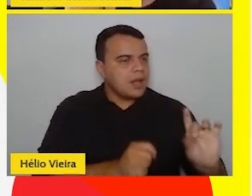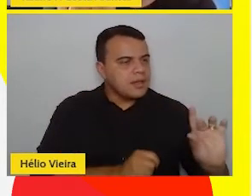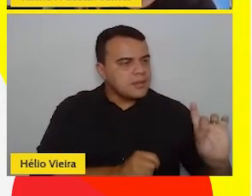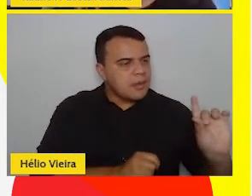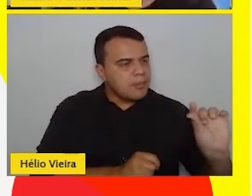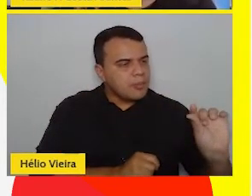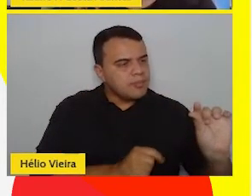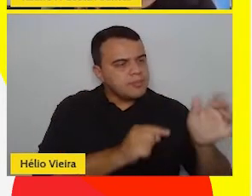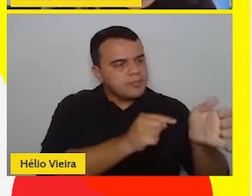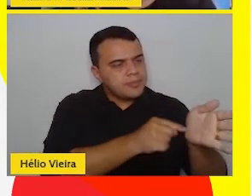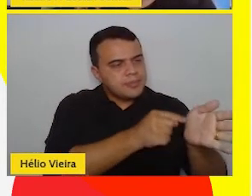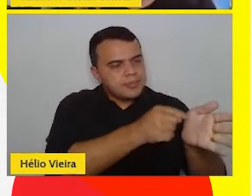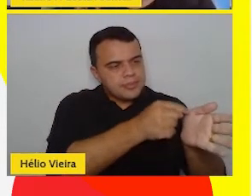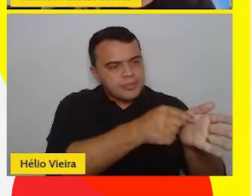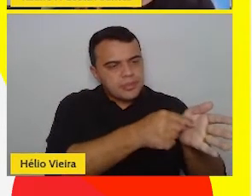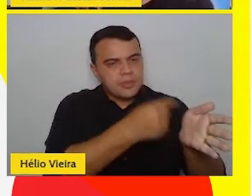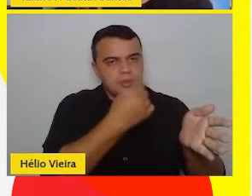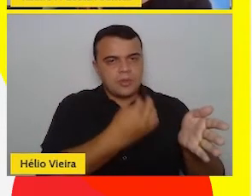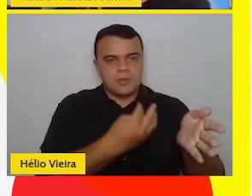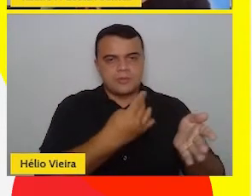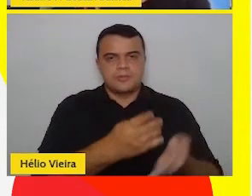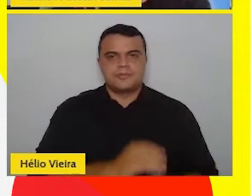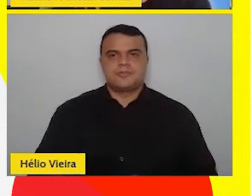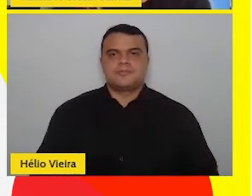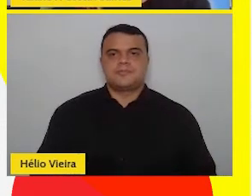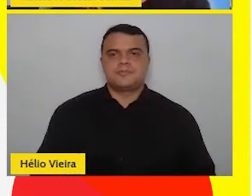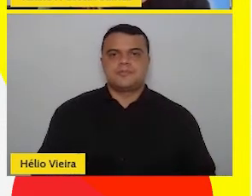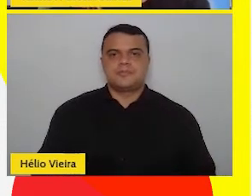pontinho e as cores.